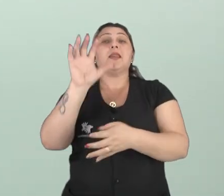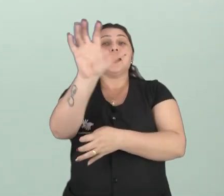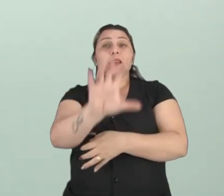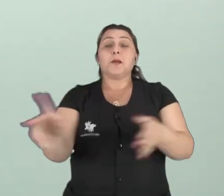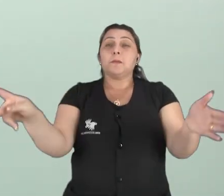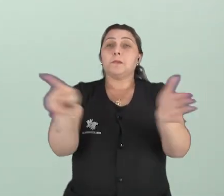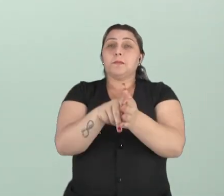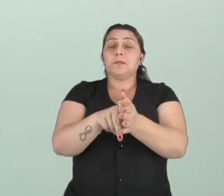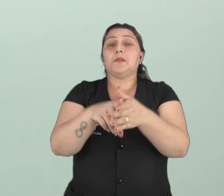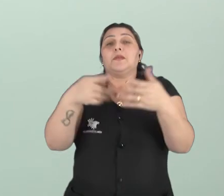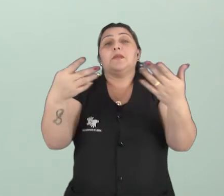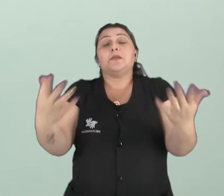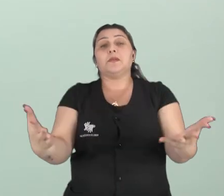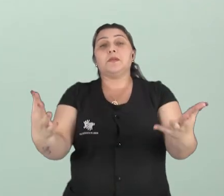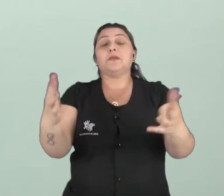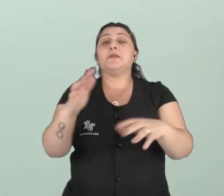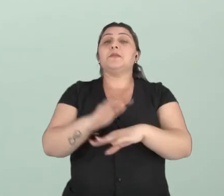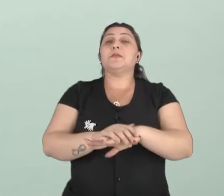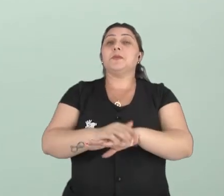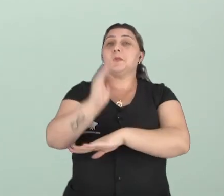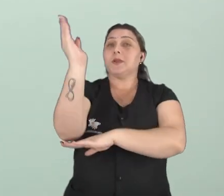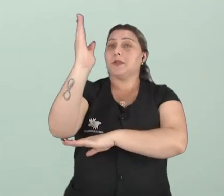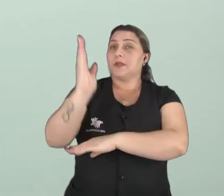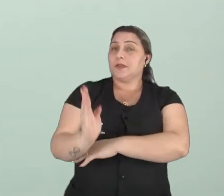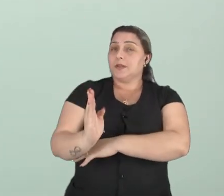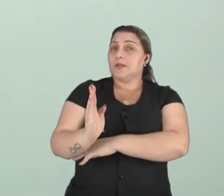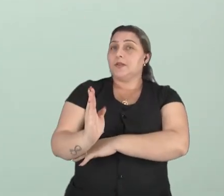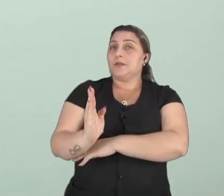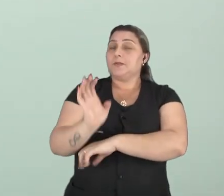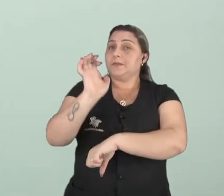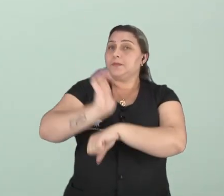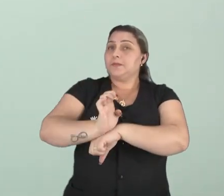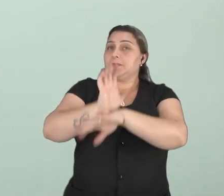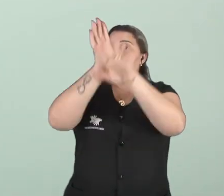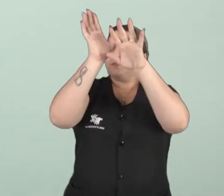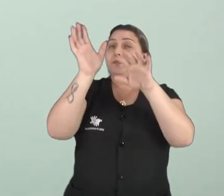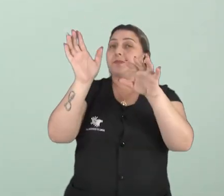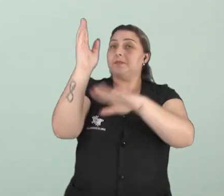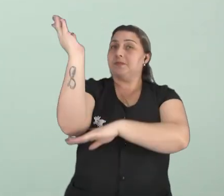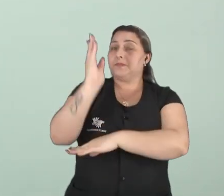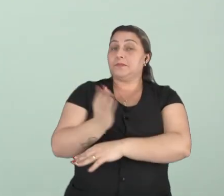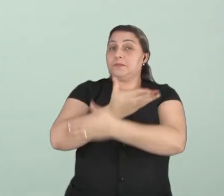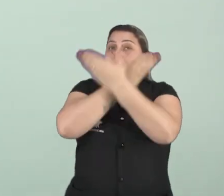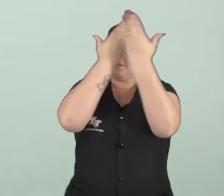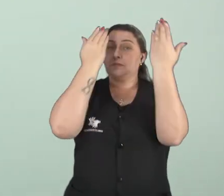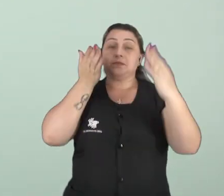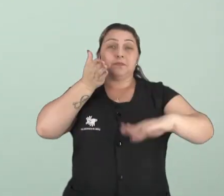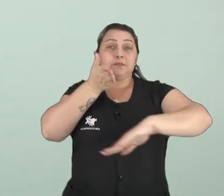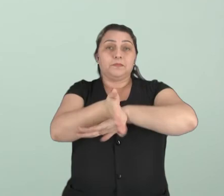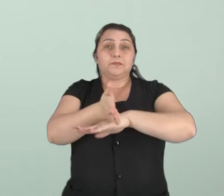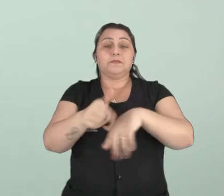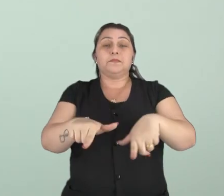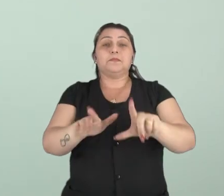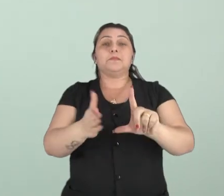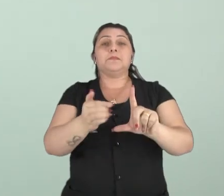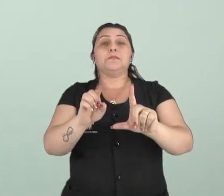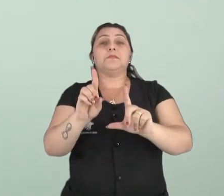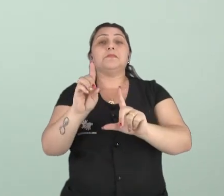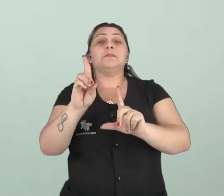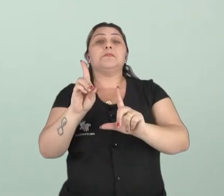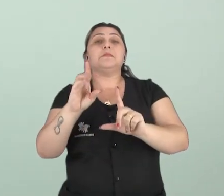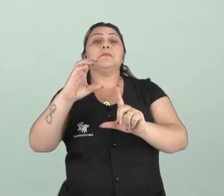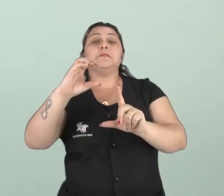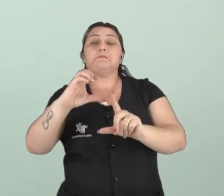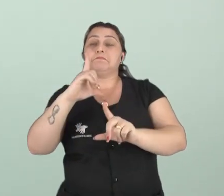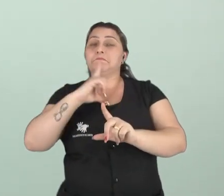região pertencente, então, ao Brasil, né, ao Estado brasileiro, ok? Pessoal, não esqueçam de acessar a nossa